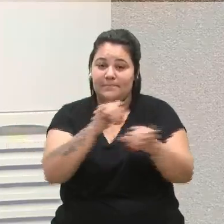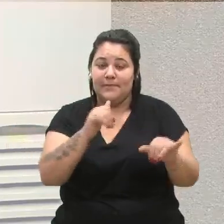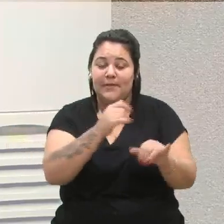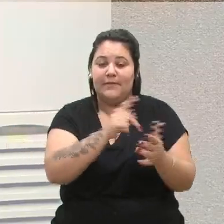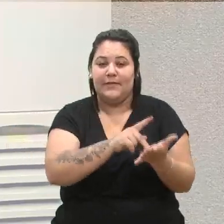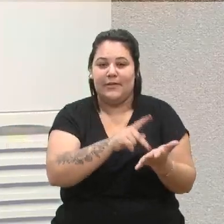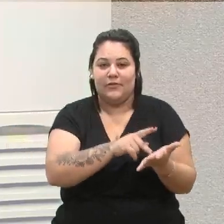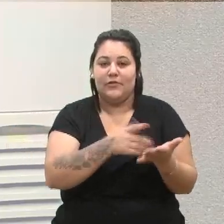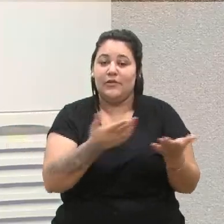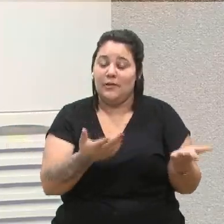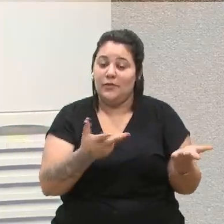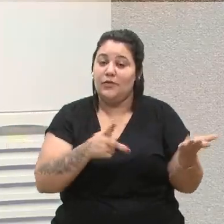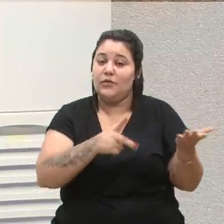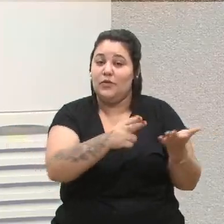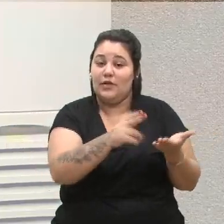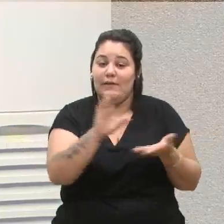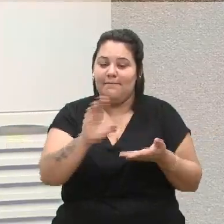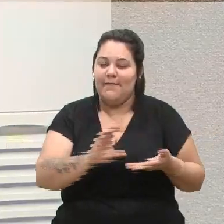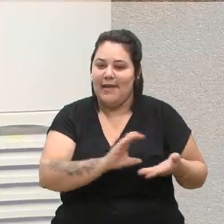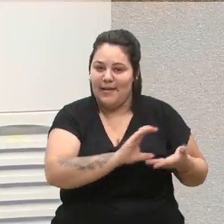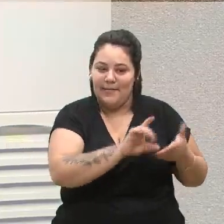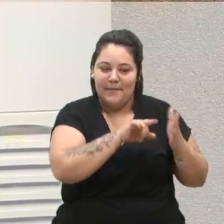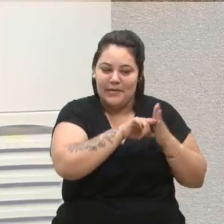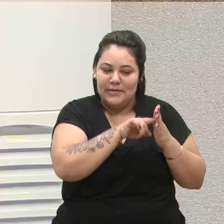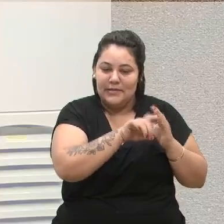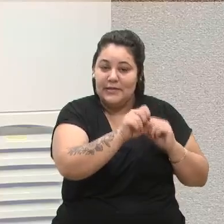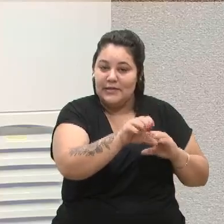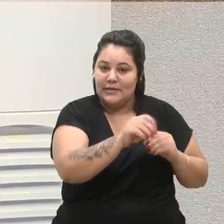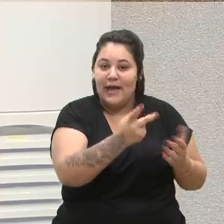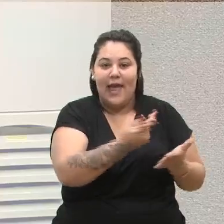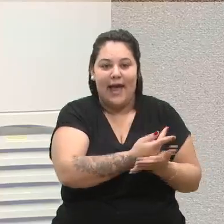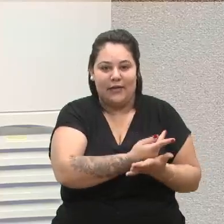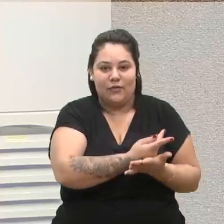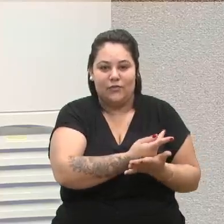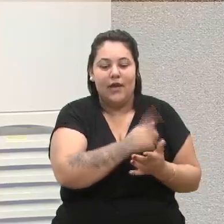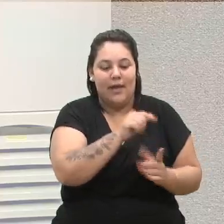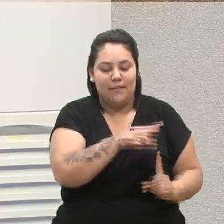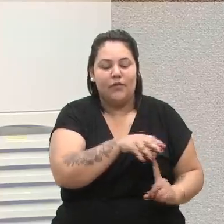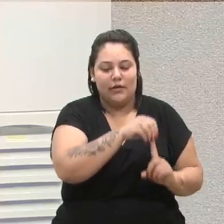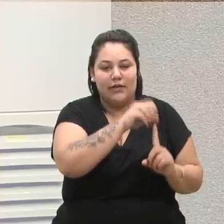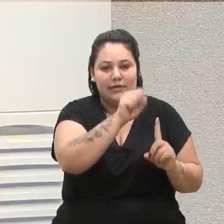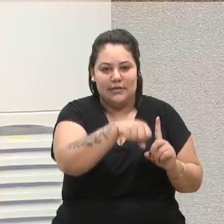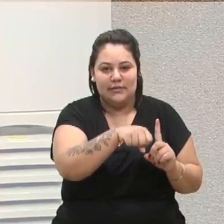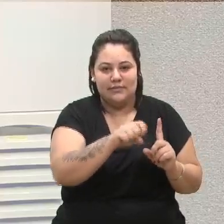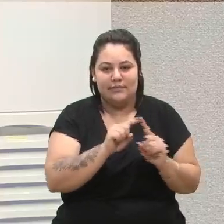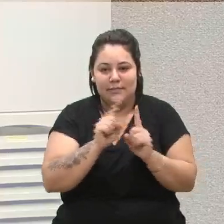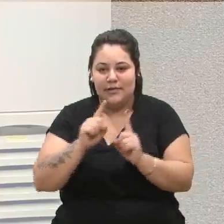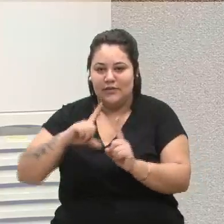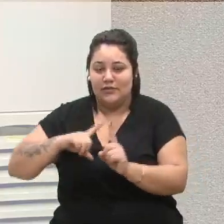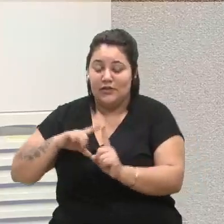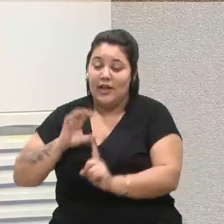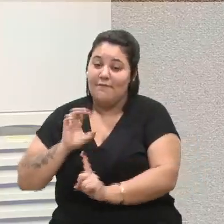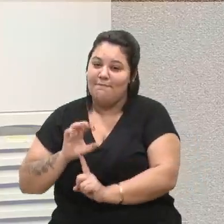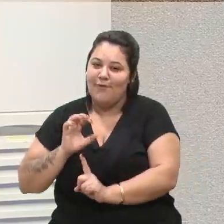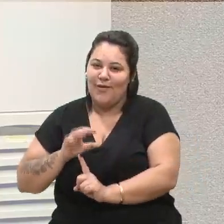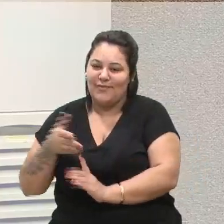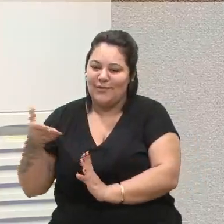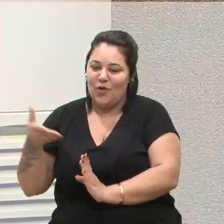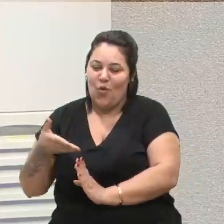nós cortarmos verba para pesquisa, para educação, está errado. É prioridade sim, mas a gente tem o reflexo hoje